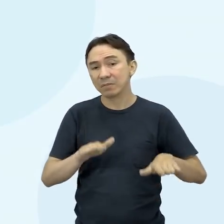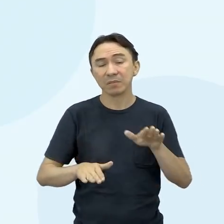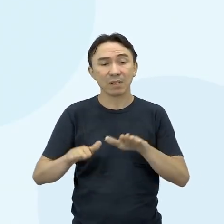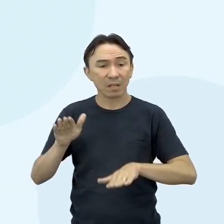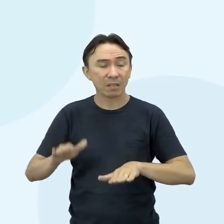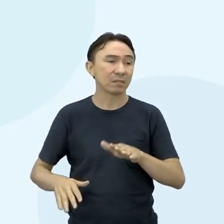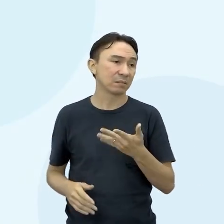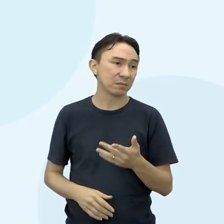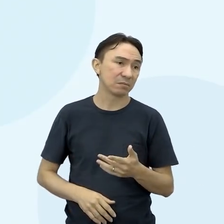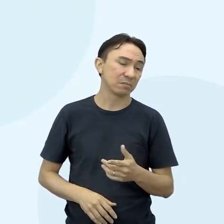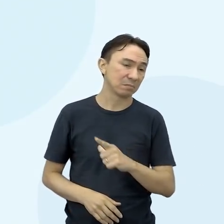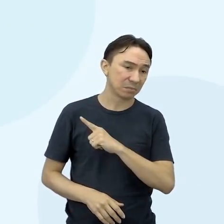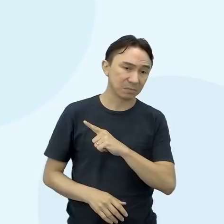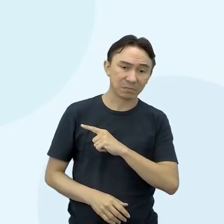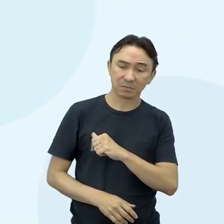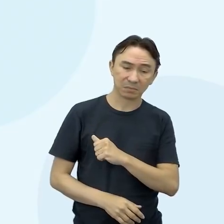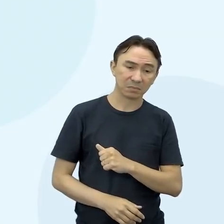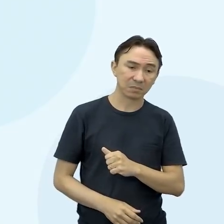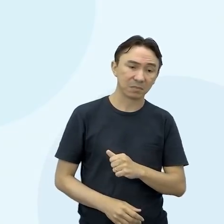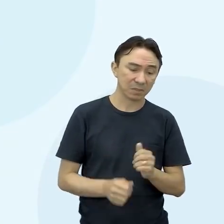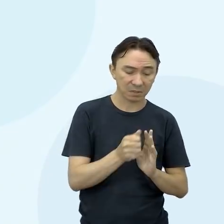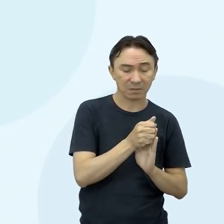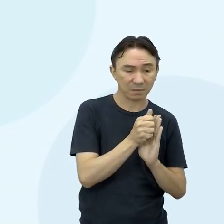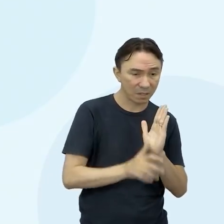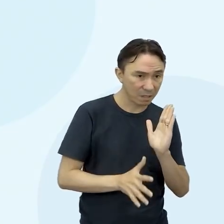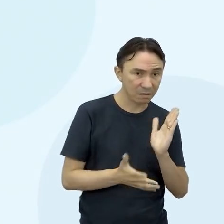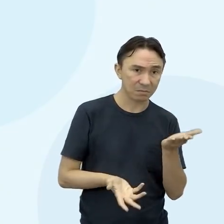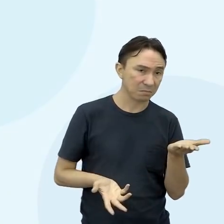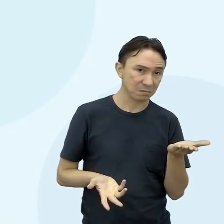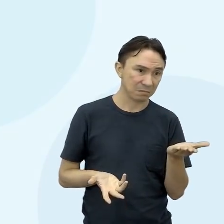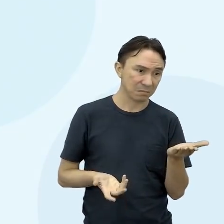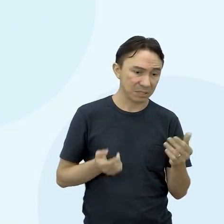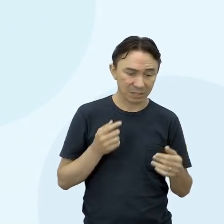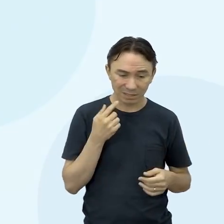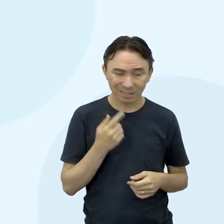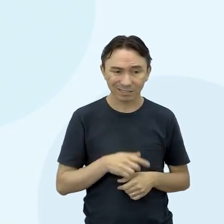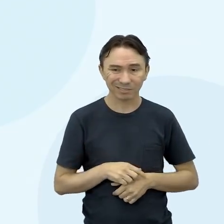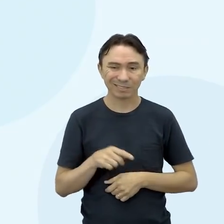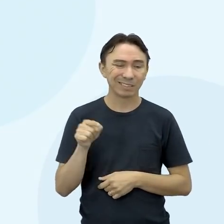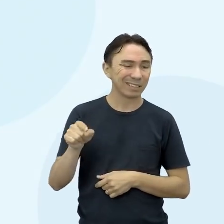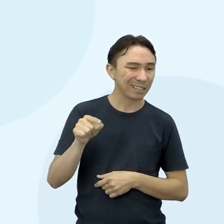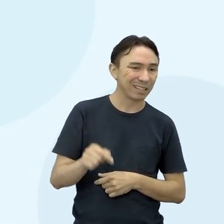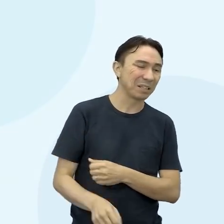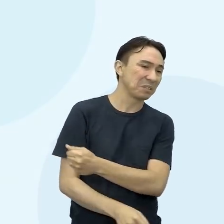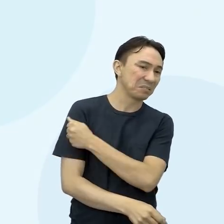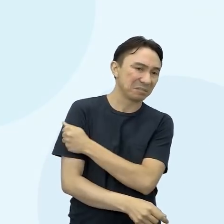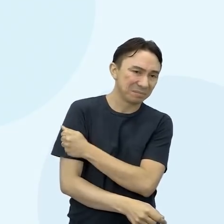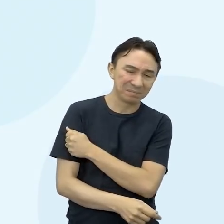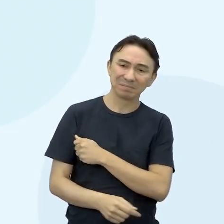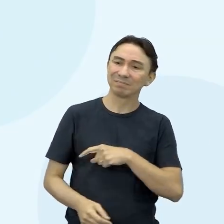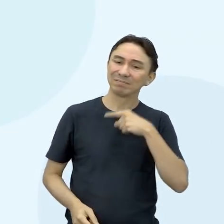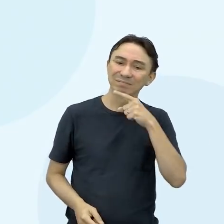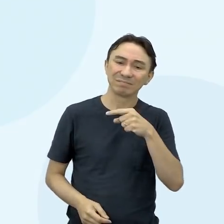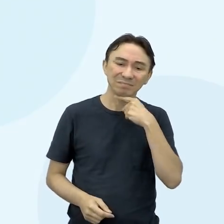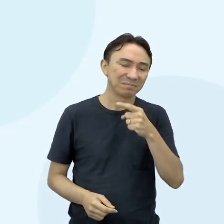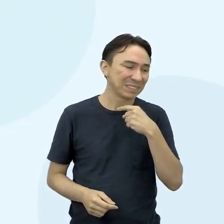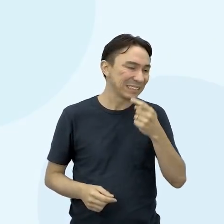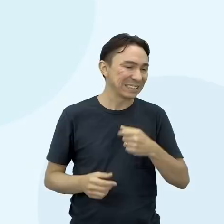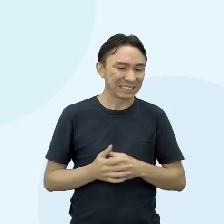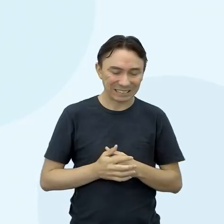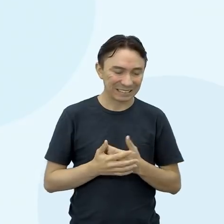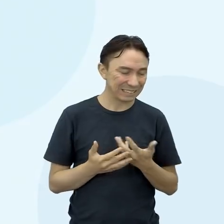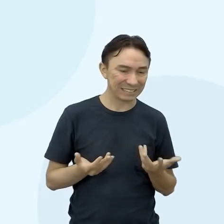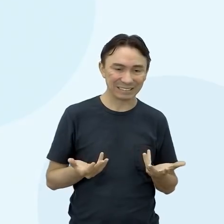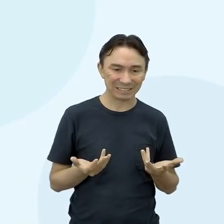atividades práticas que a gente vê que a gente não vai conseguir que os estudantes da noite para o dia tenham autonomia para fazer nos